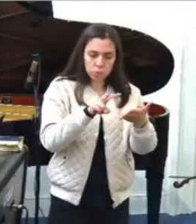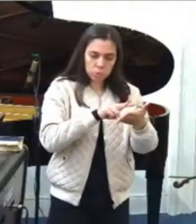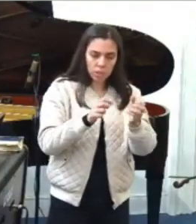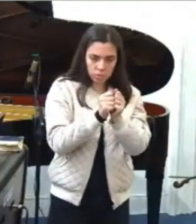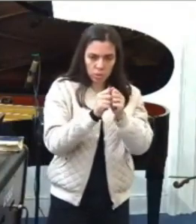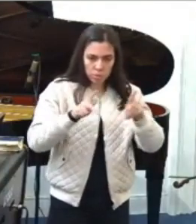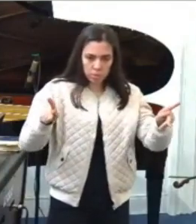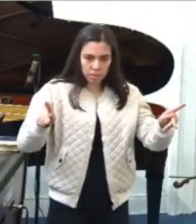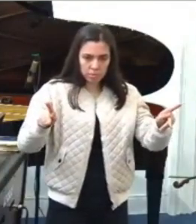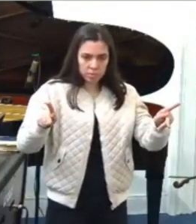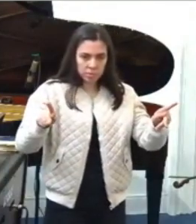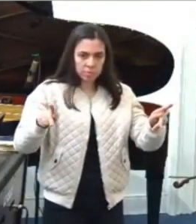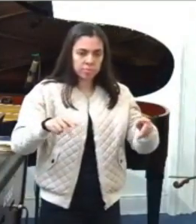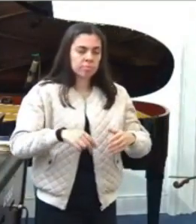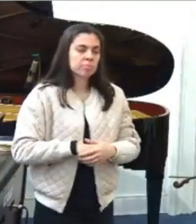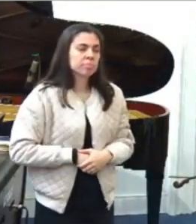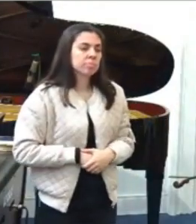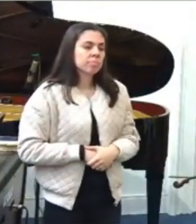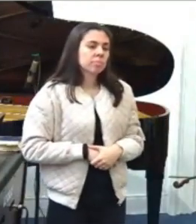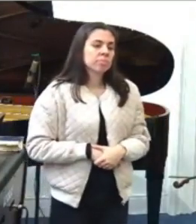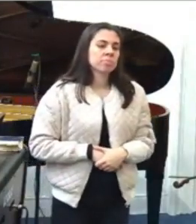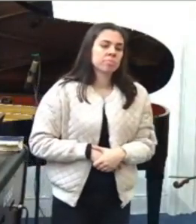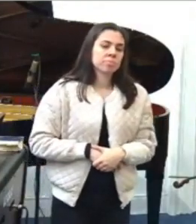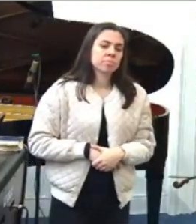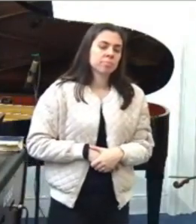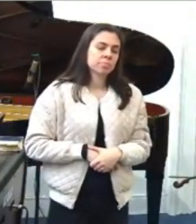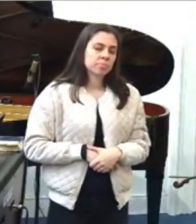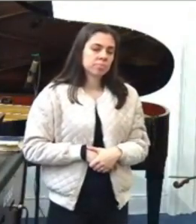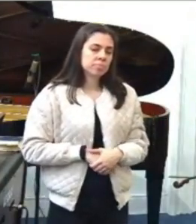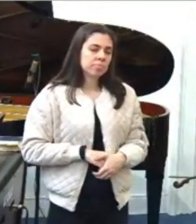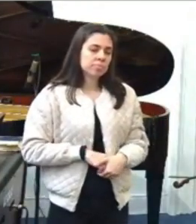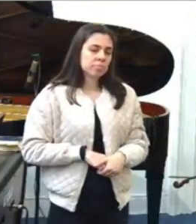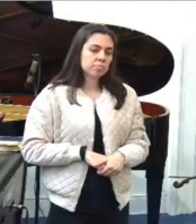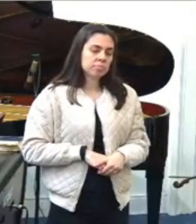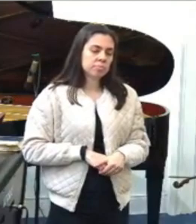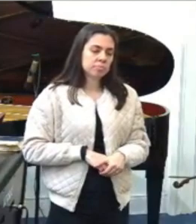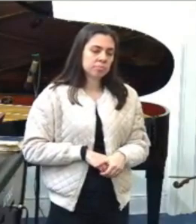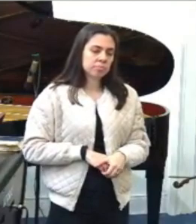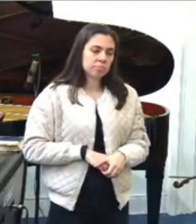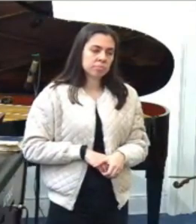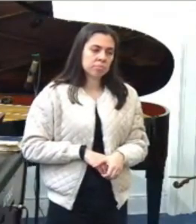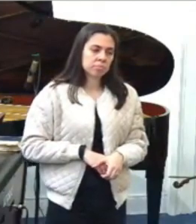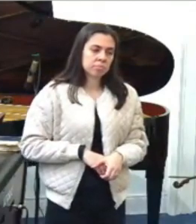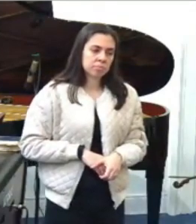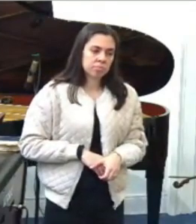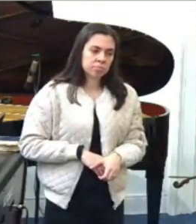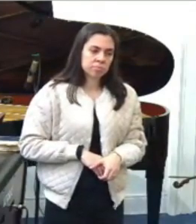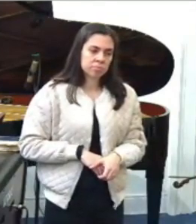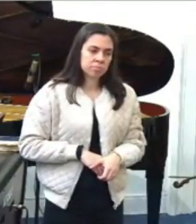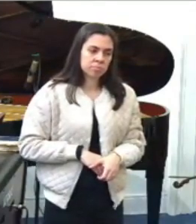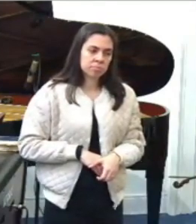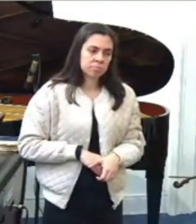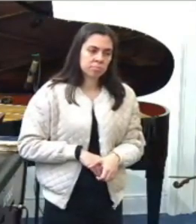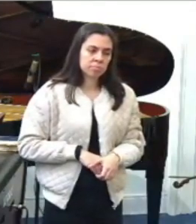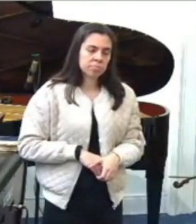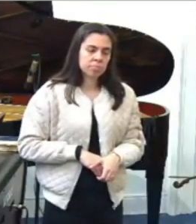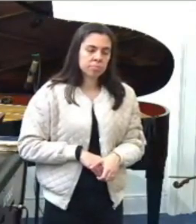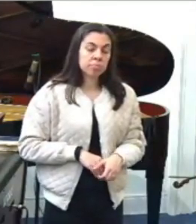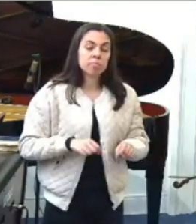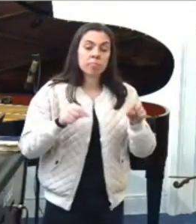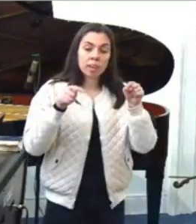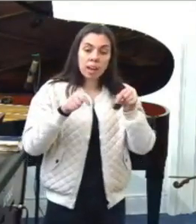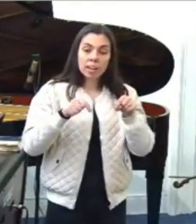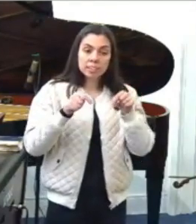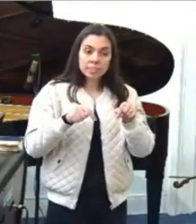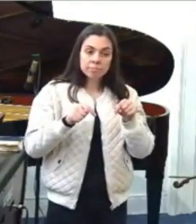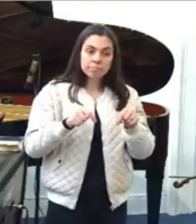torno de engano. Muitas vezes o povo de Deus aqui na terra pode até ser enganado temporariamente, mas ele não pode mais ser acusado, ele não pode